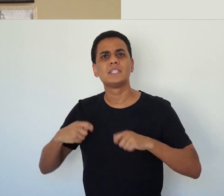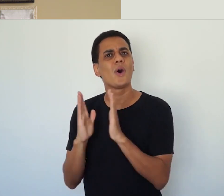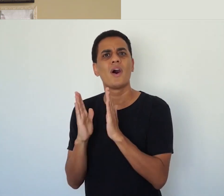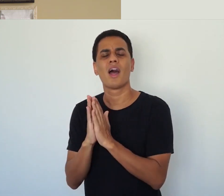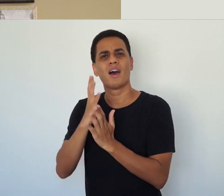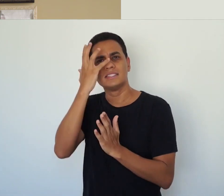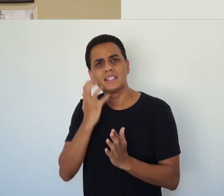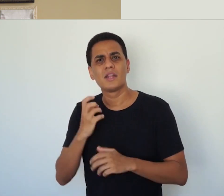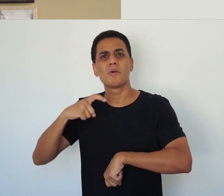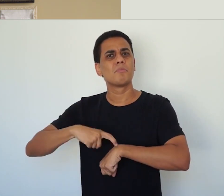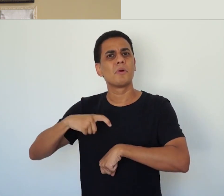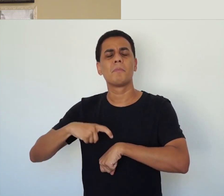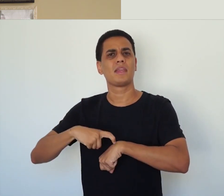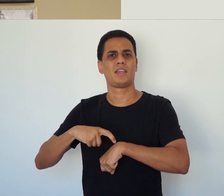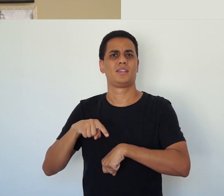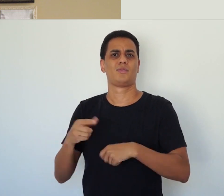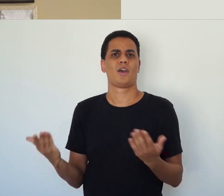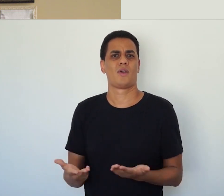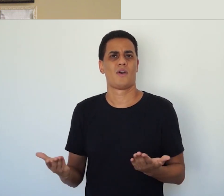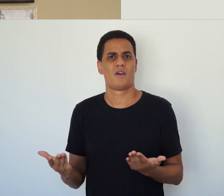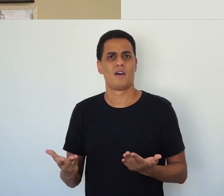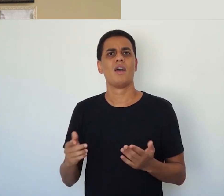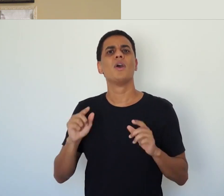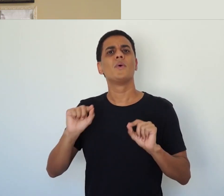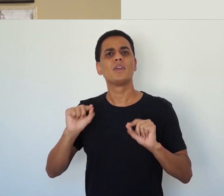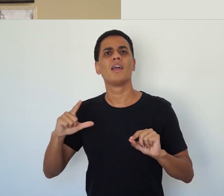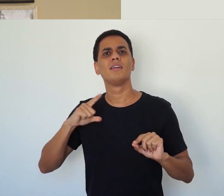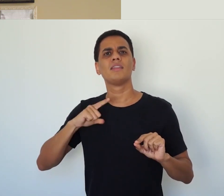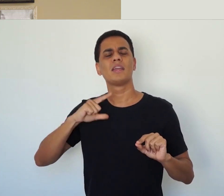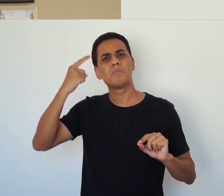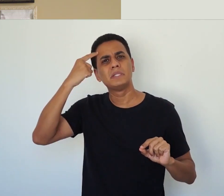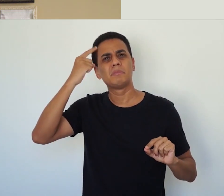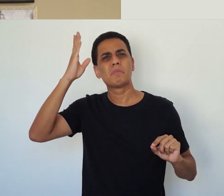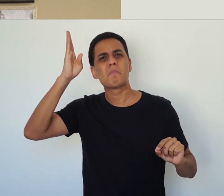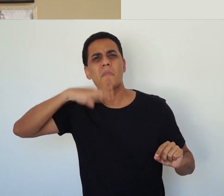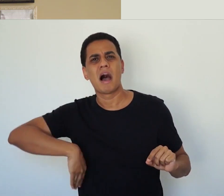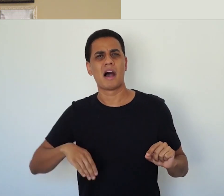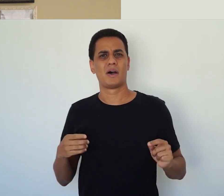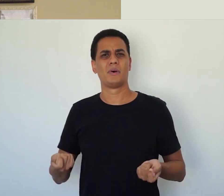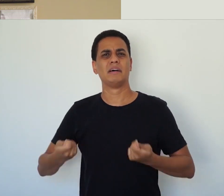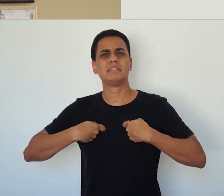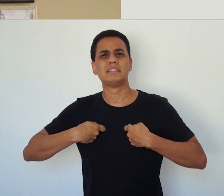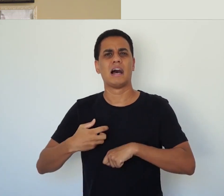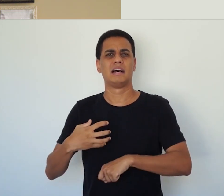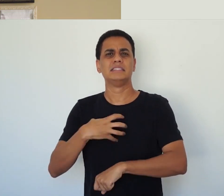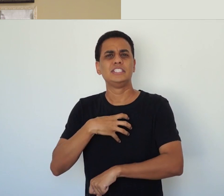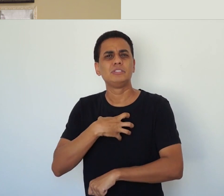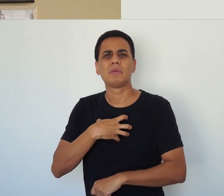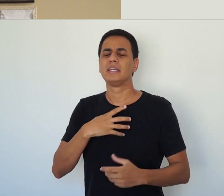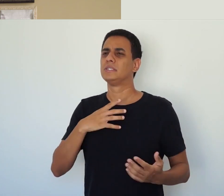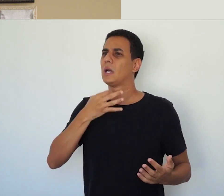nós temos que orar muito, porque este é um momento muito oportuno para que os maus pensamentos que vão